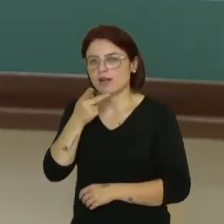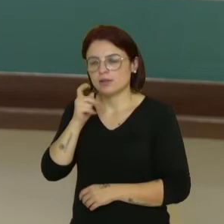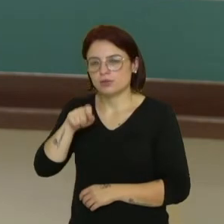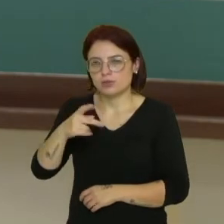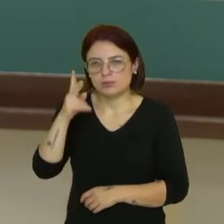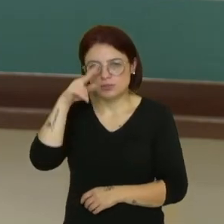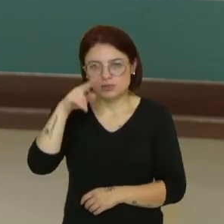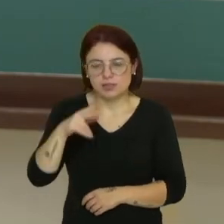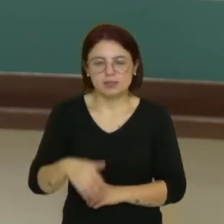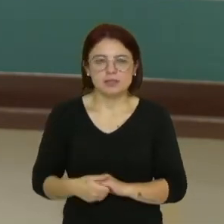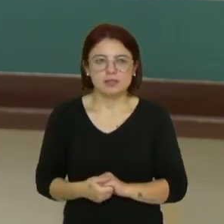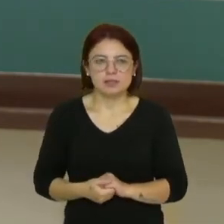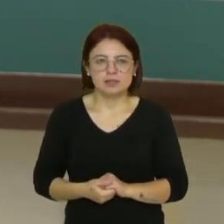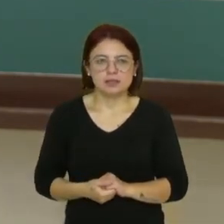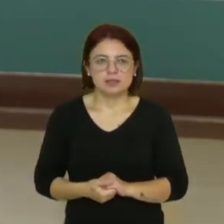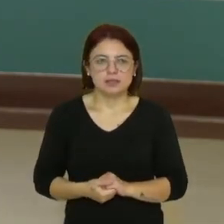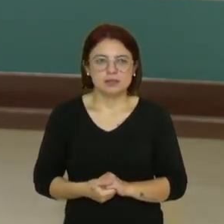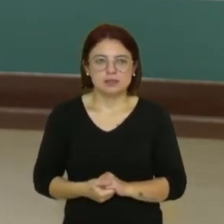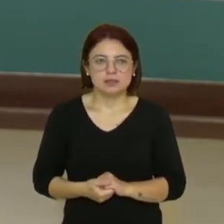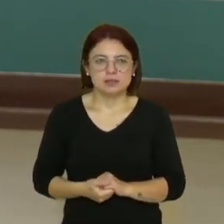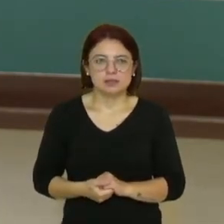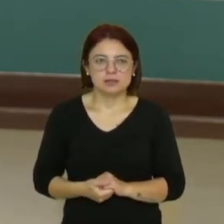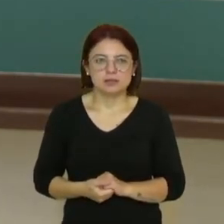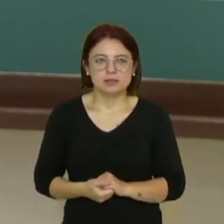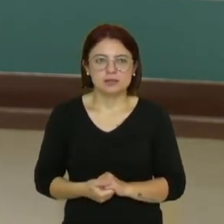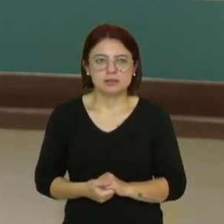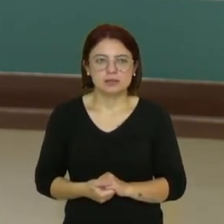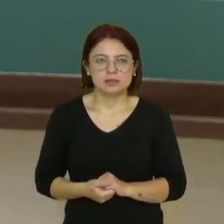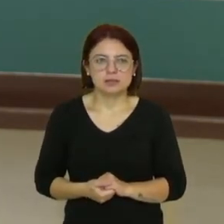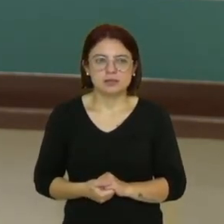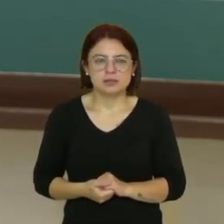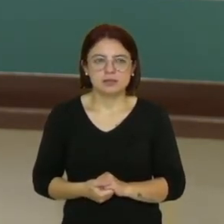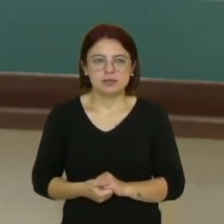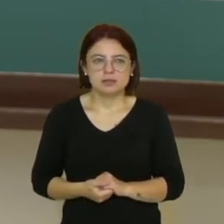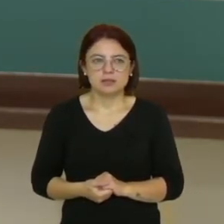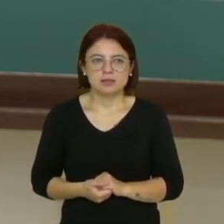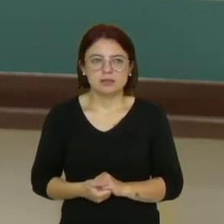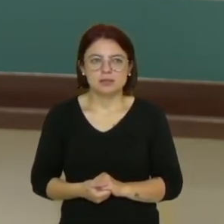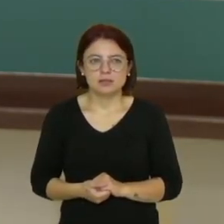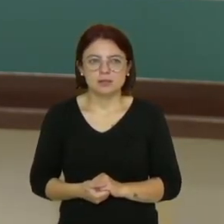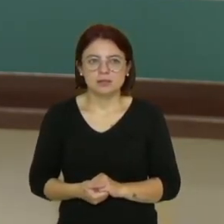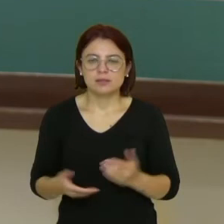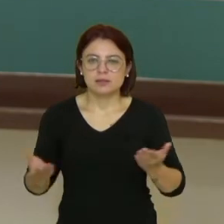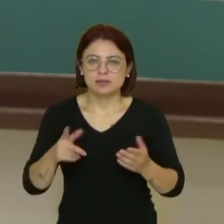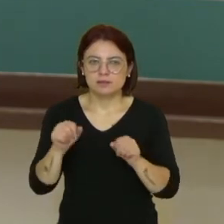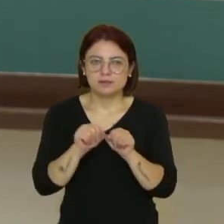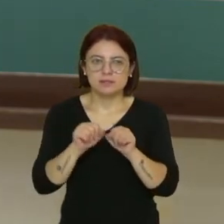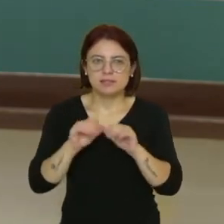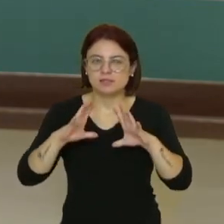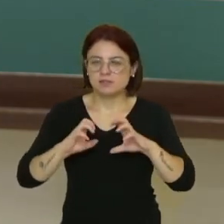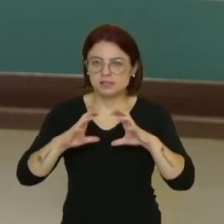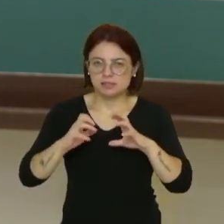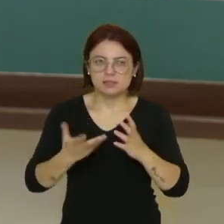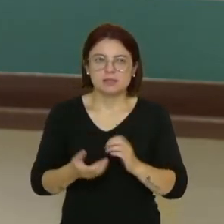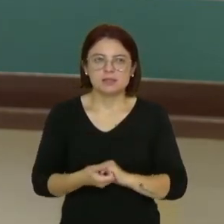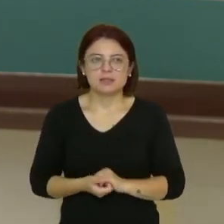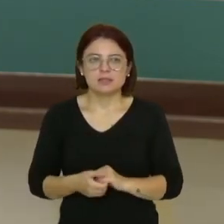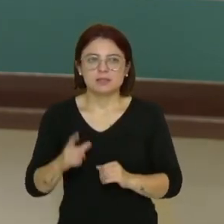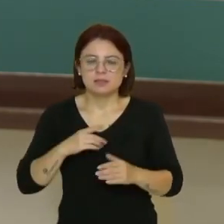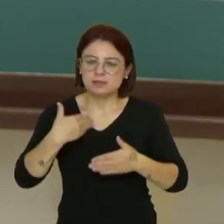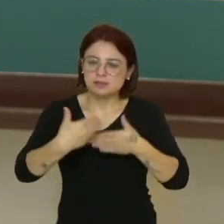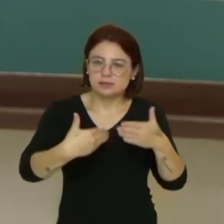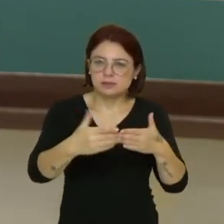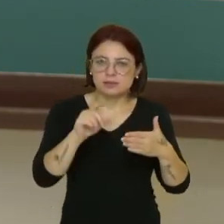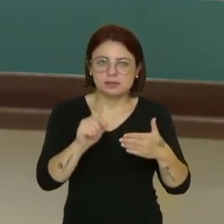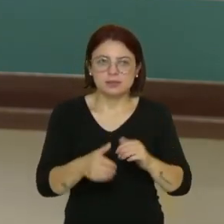de narrador eu vou utilizar? Perfeito? Então, colocando a mão na massa, então agora, vamos aos passos, então,